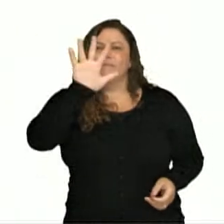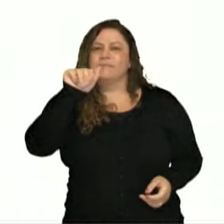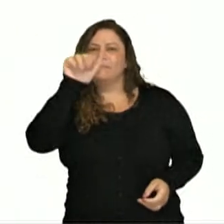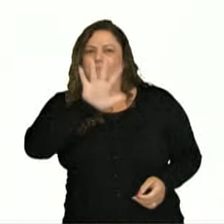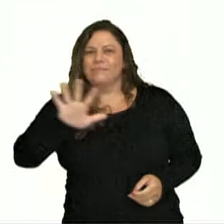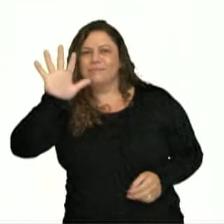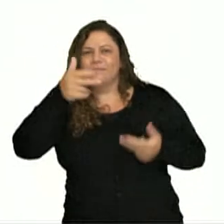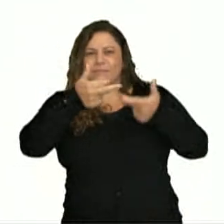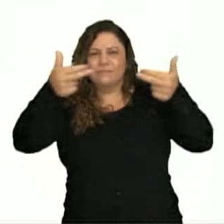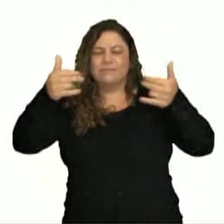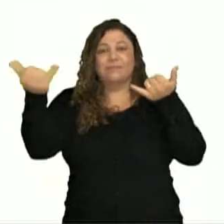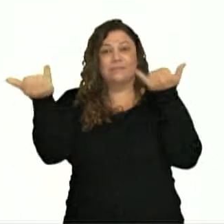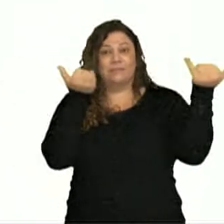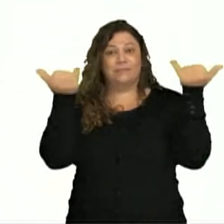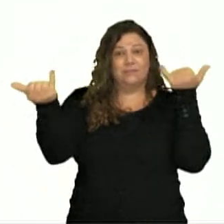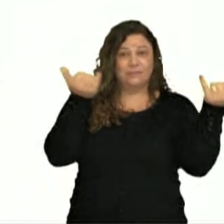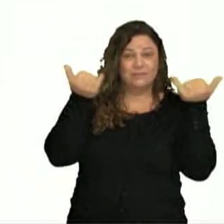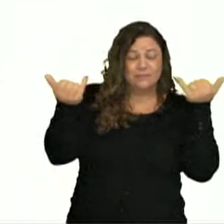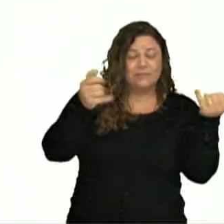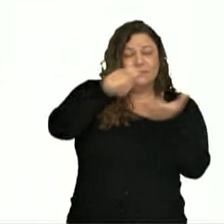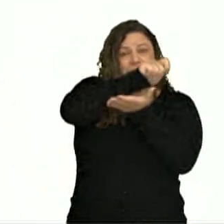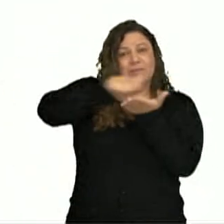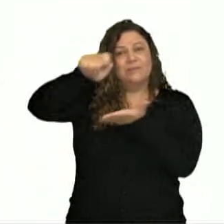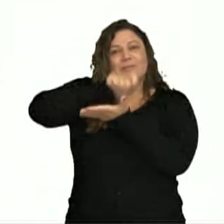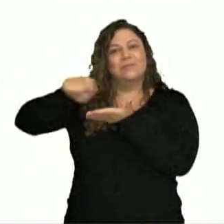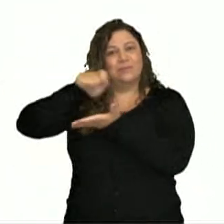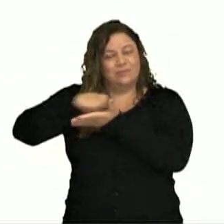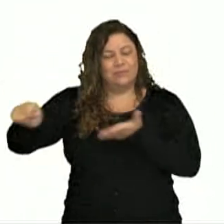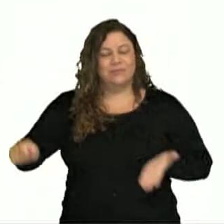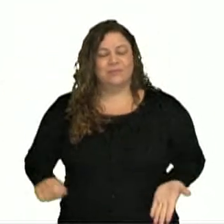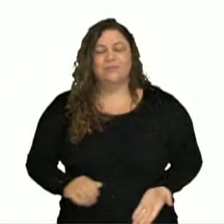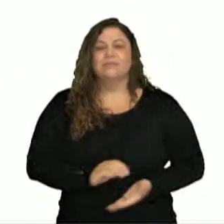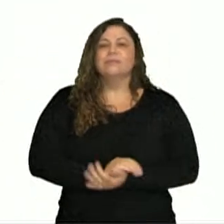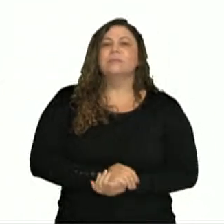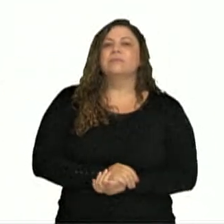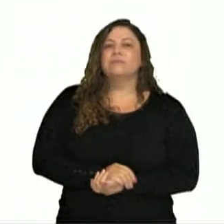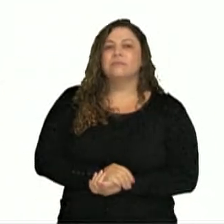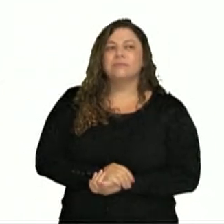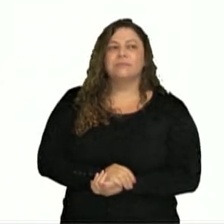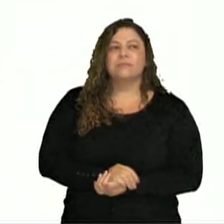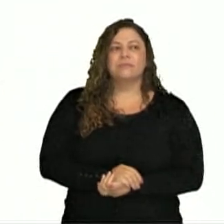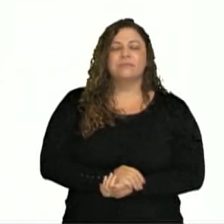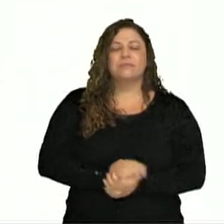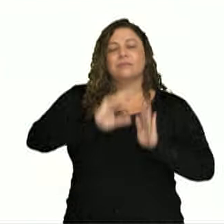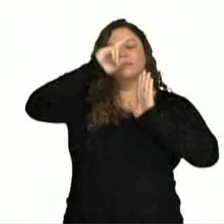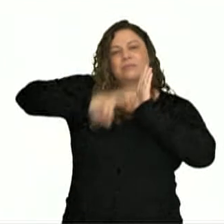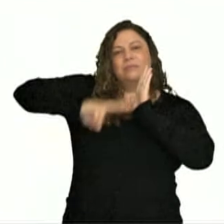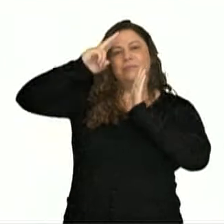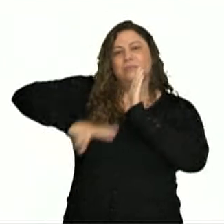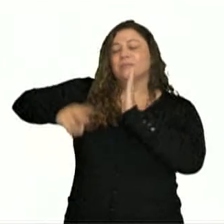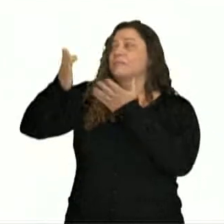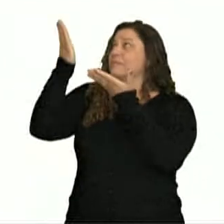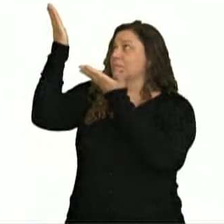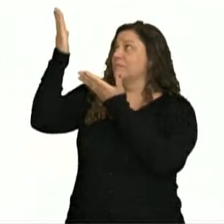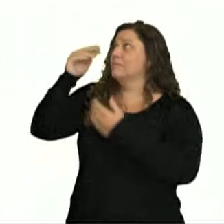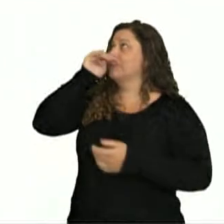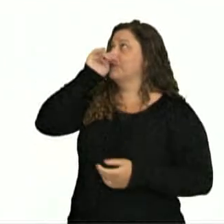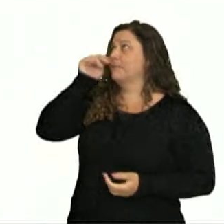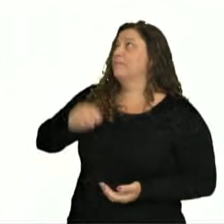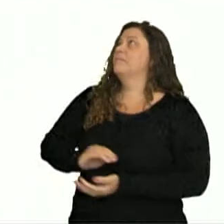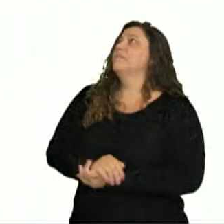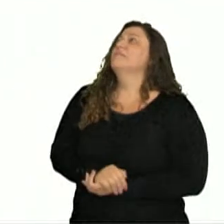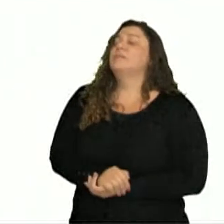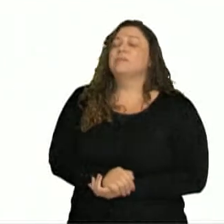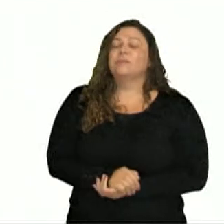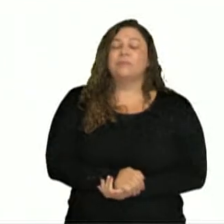a informação que vem aí escrita junto das imagens. Nunca vuelvas a hacer eso. No